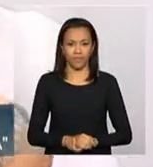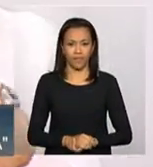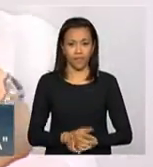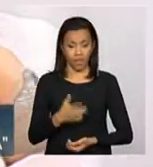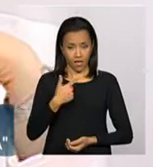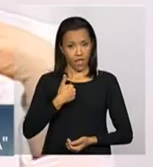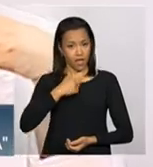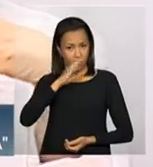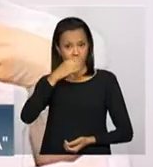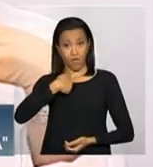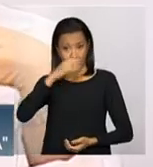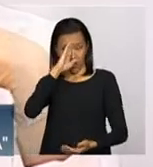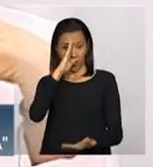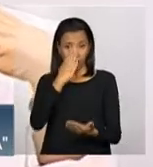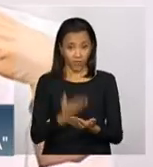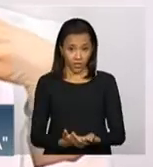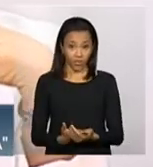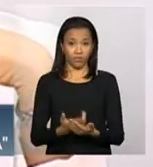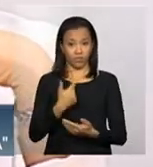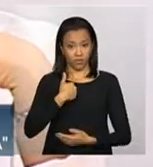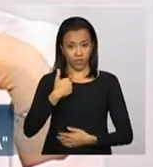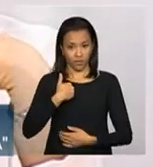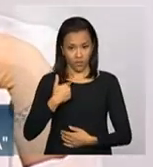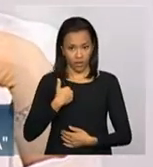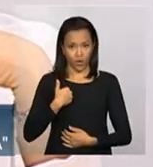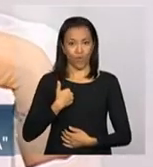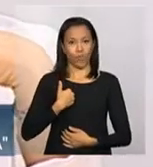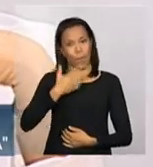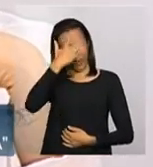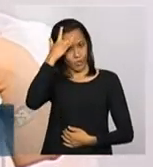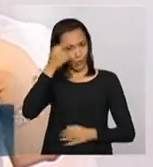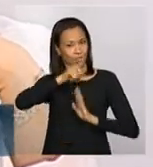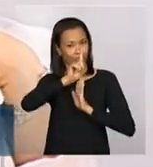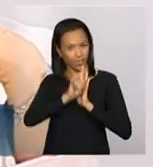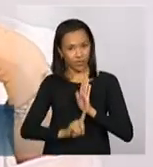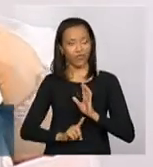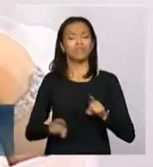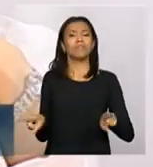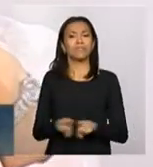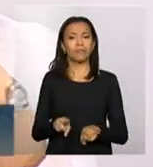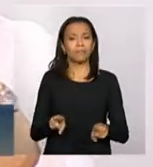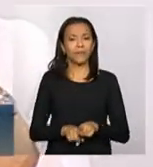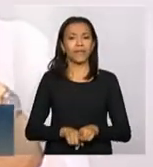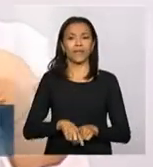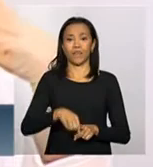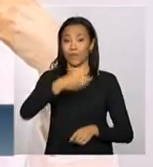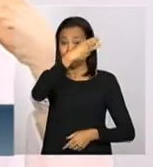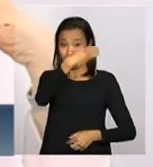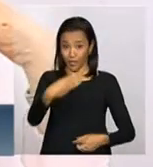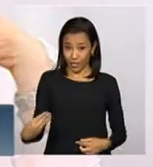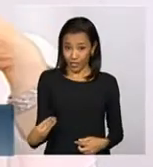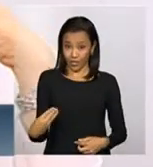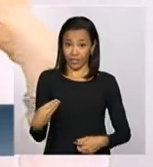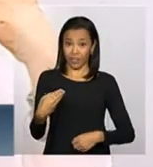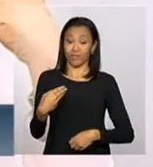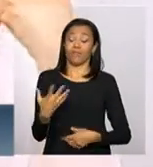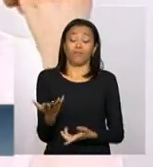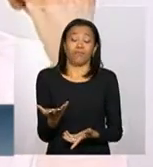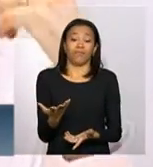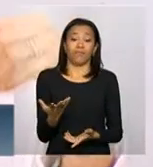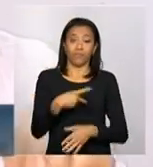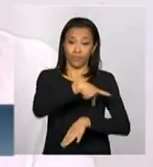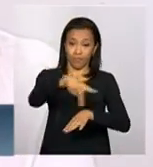eu acredito, como cidadã e como ministra de Estado de Política para as Mulheres,